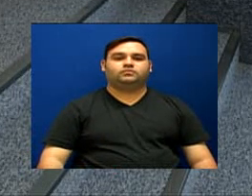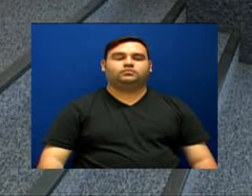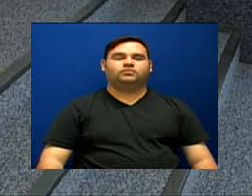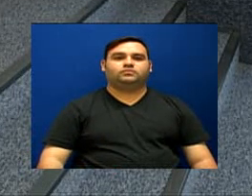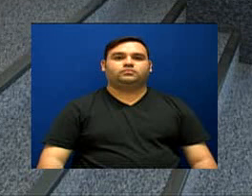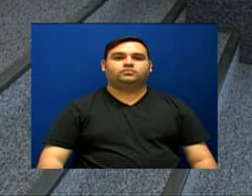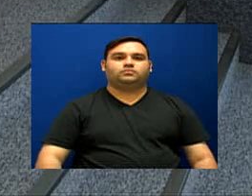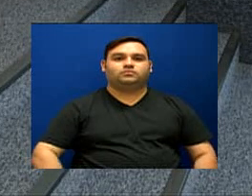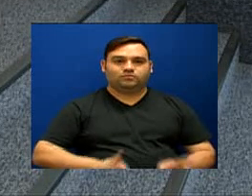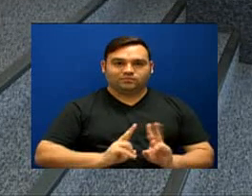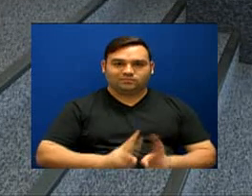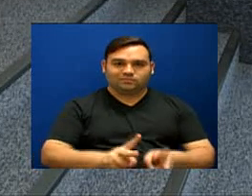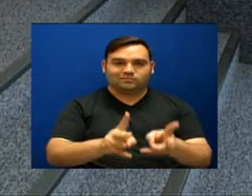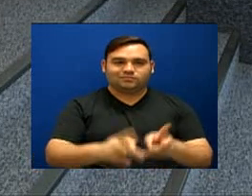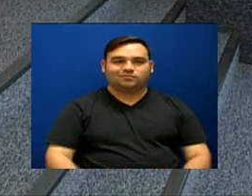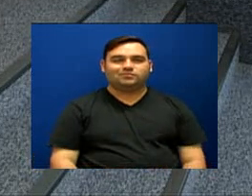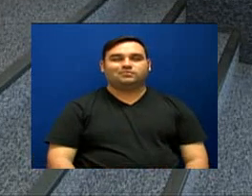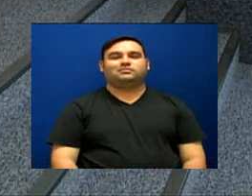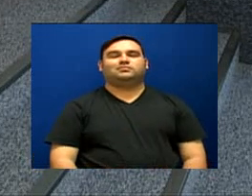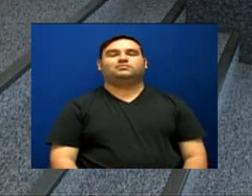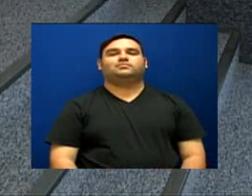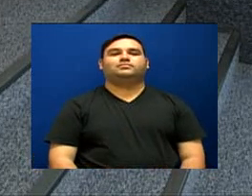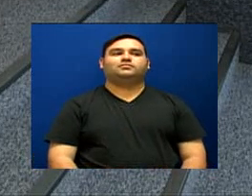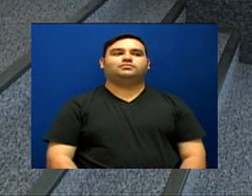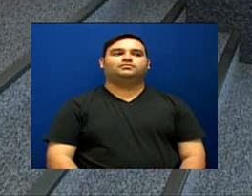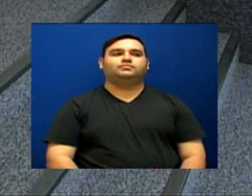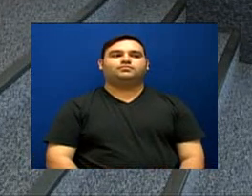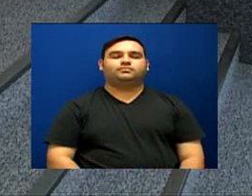É para frente que se anda.